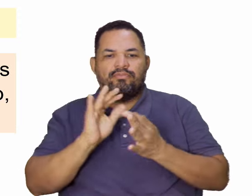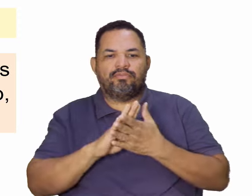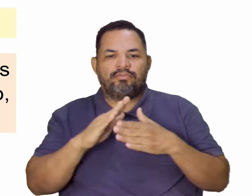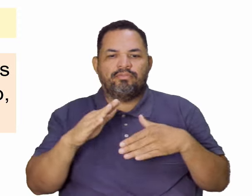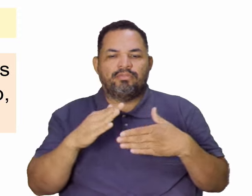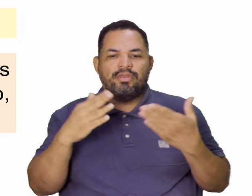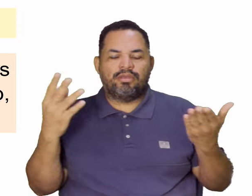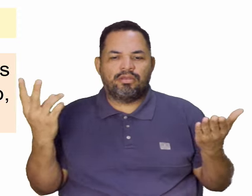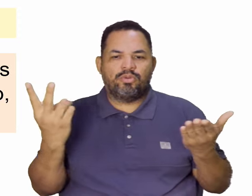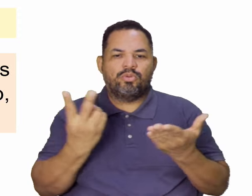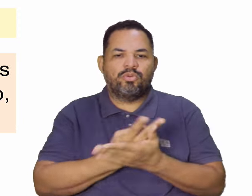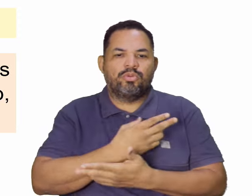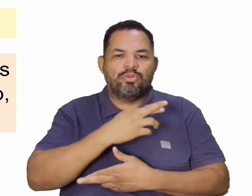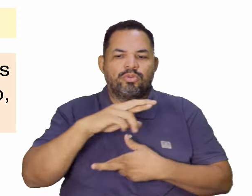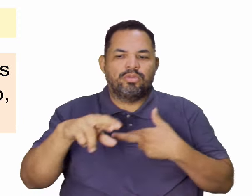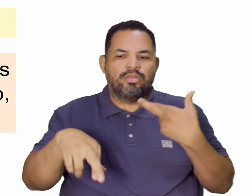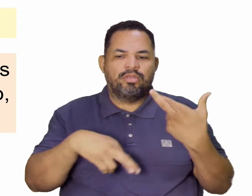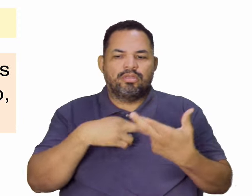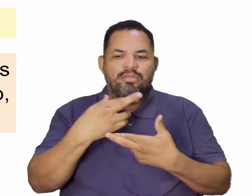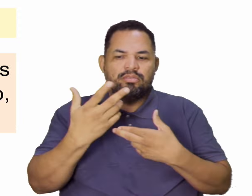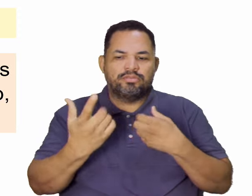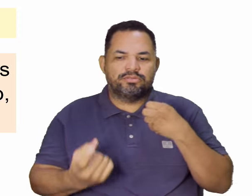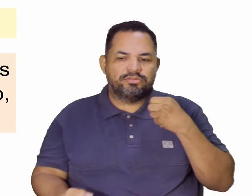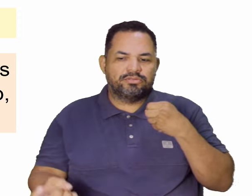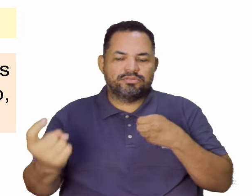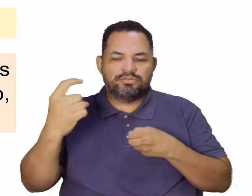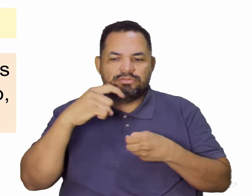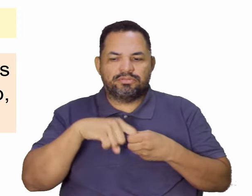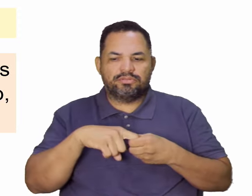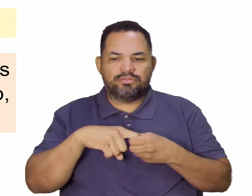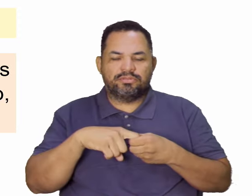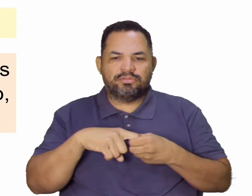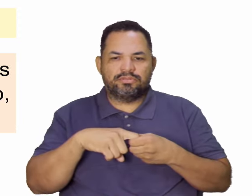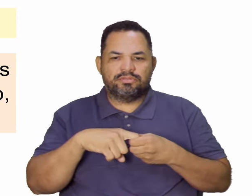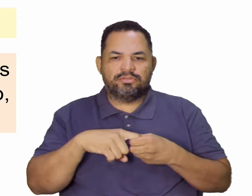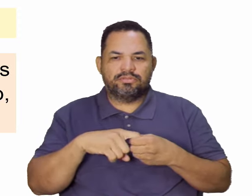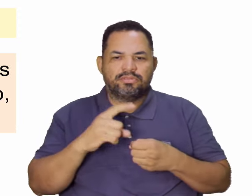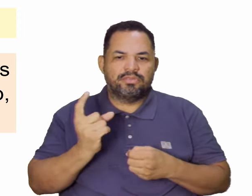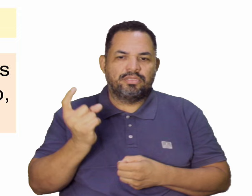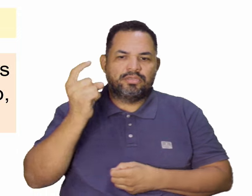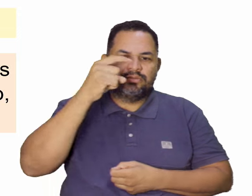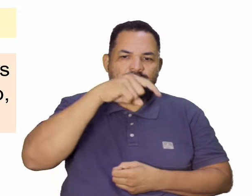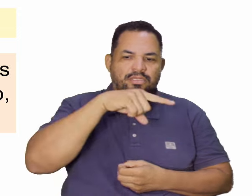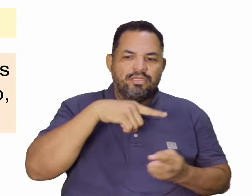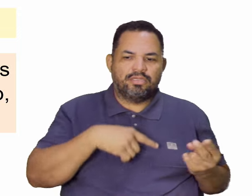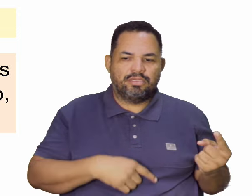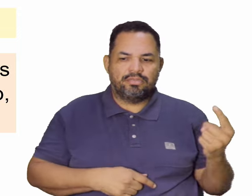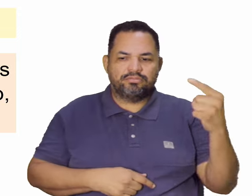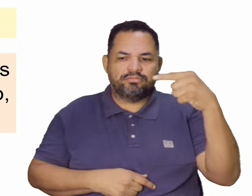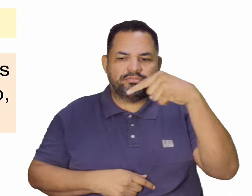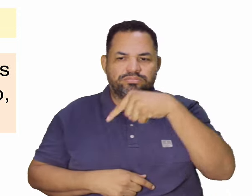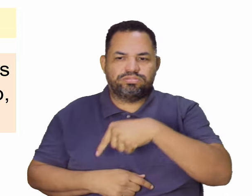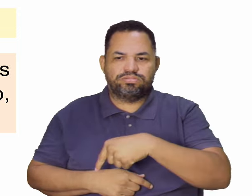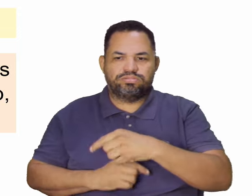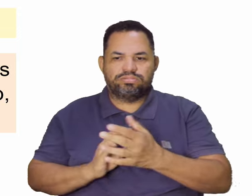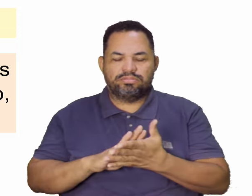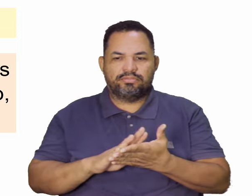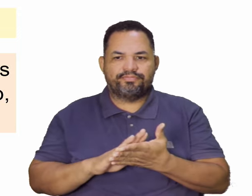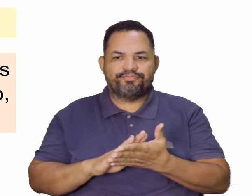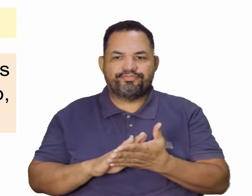no qual nas reações reversíveis quer dizer acontece nos dois sentidos a velocidade da